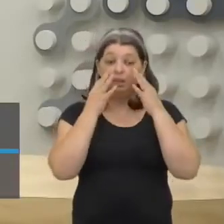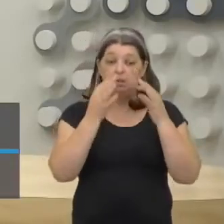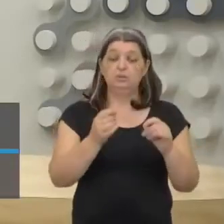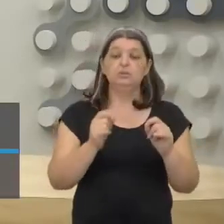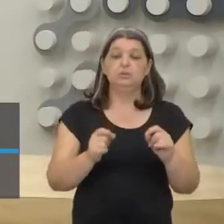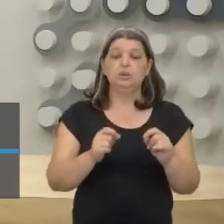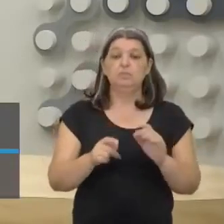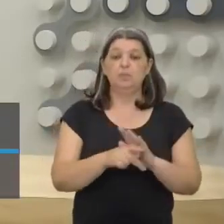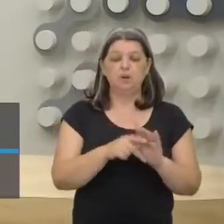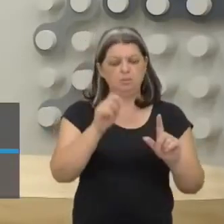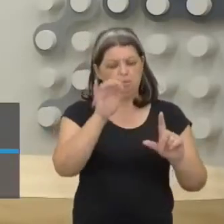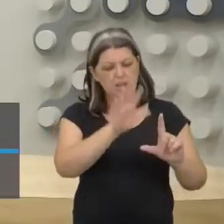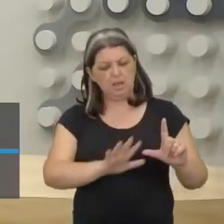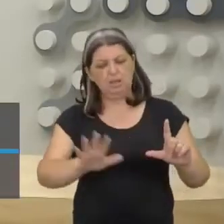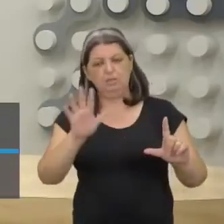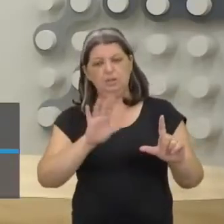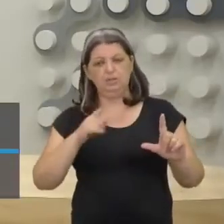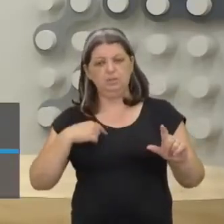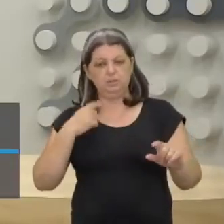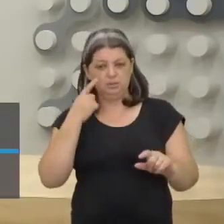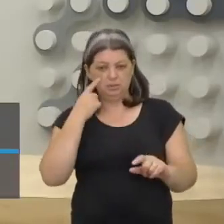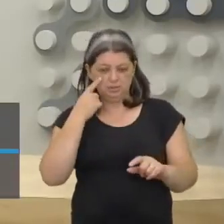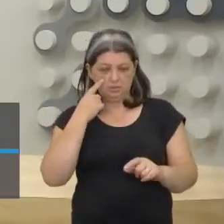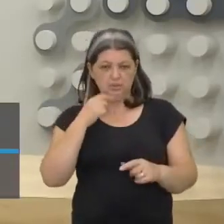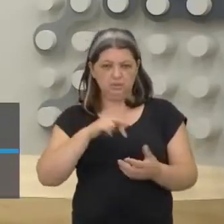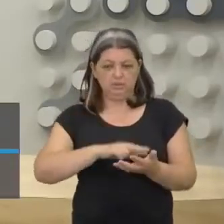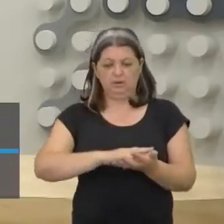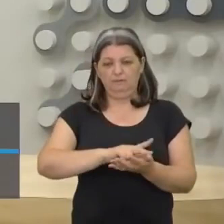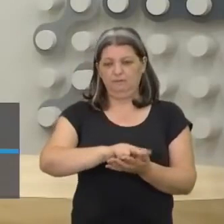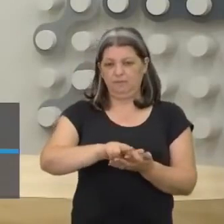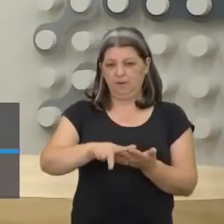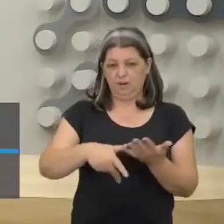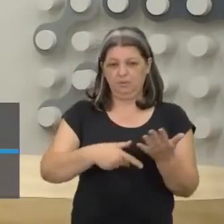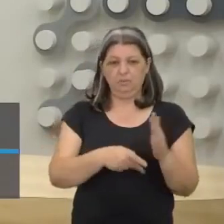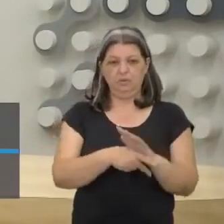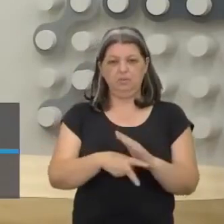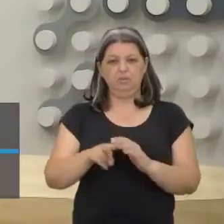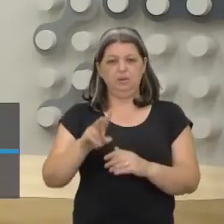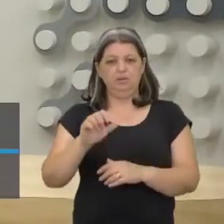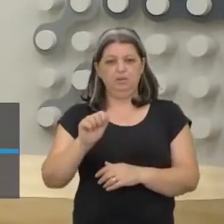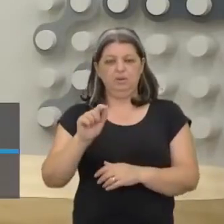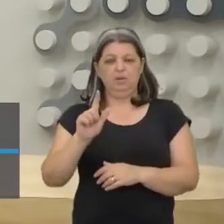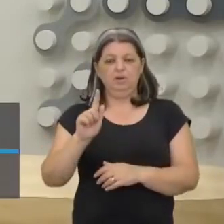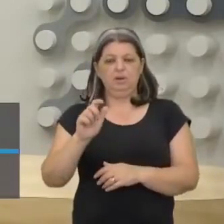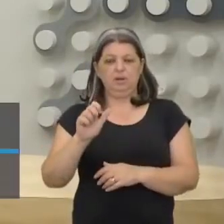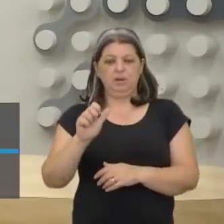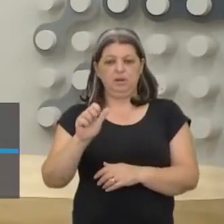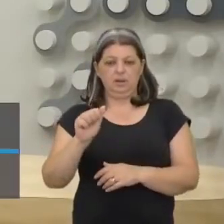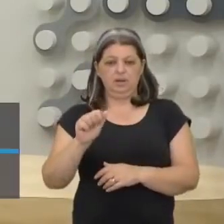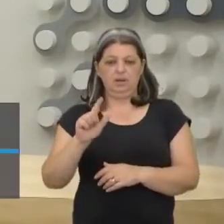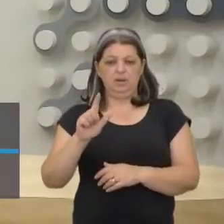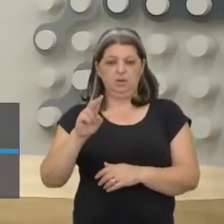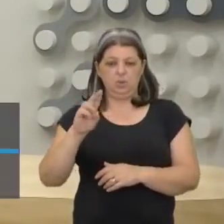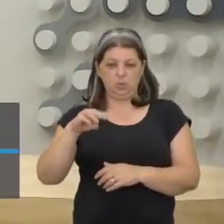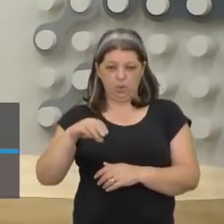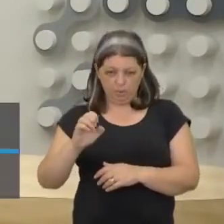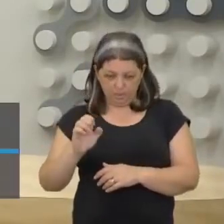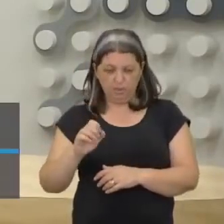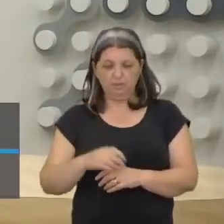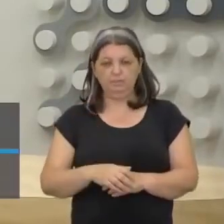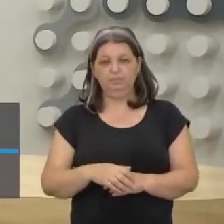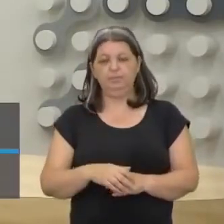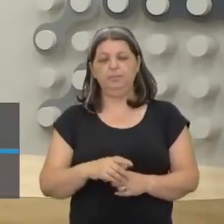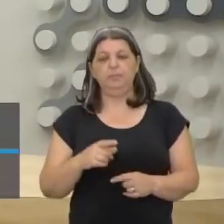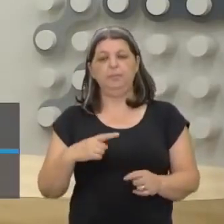a imagem. Mas o que eu estou vendo aqui de coleção vagalume na resposta dos professores e alunos não é brincadeira. Eu tenho aqui